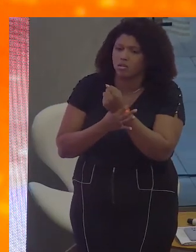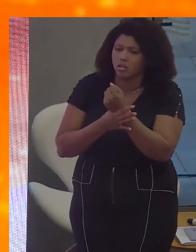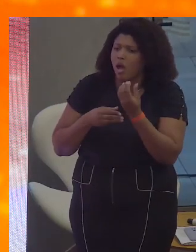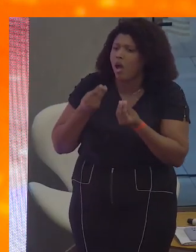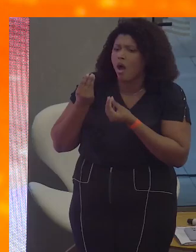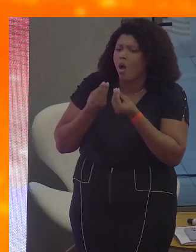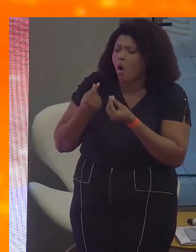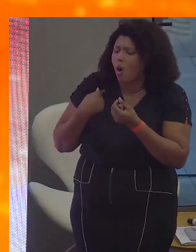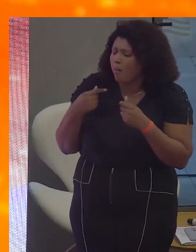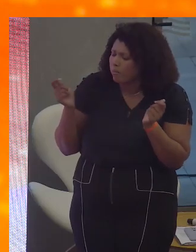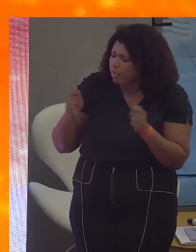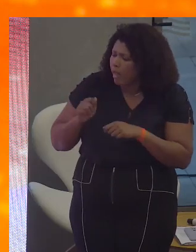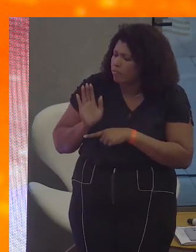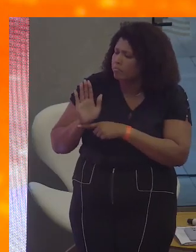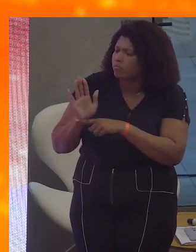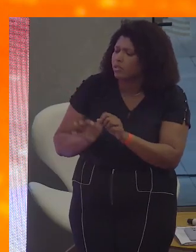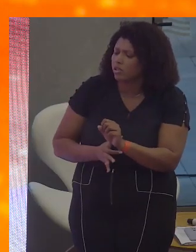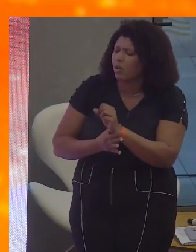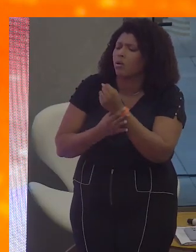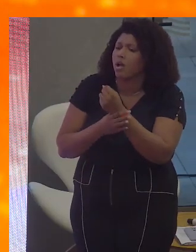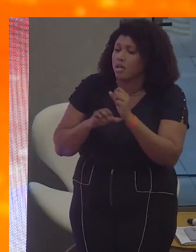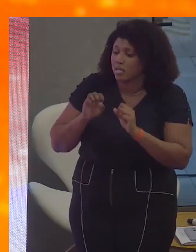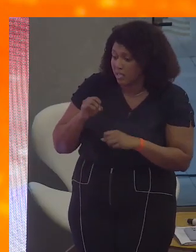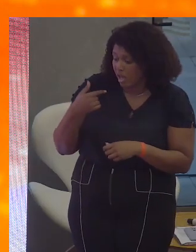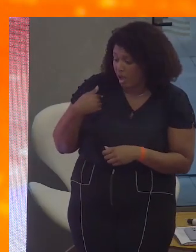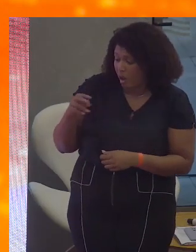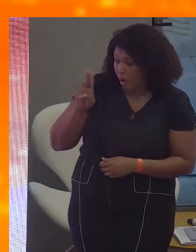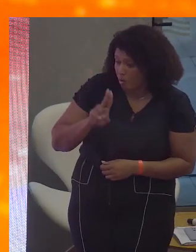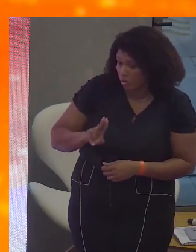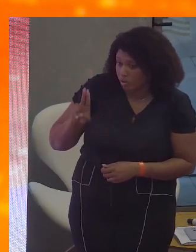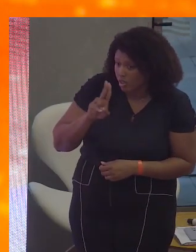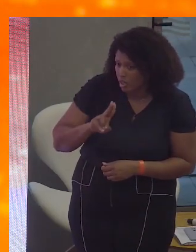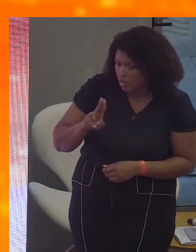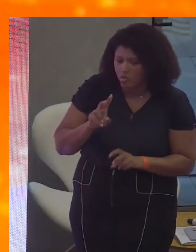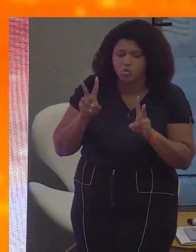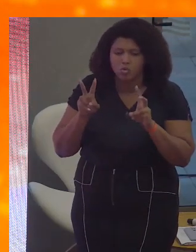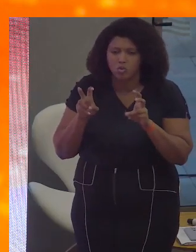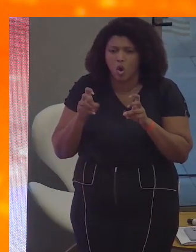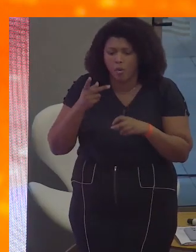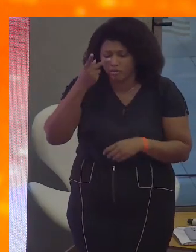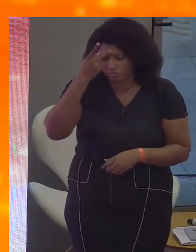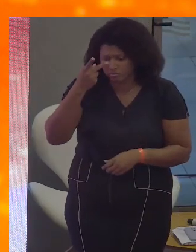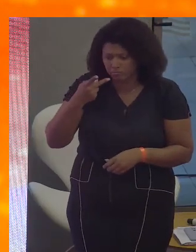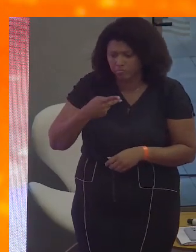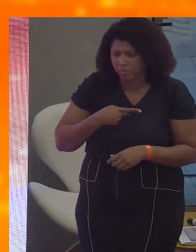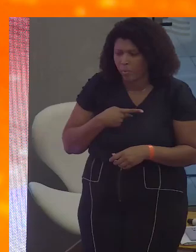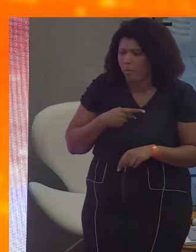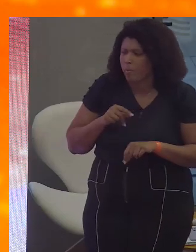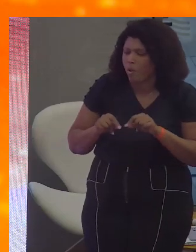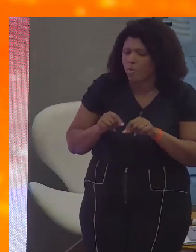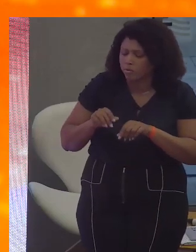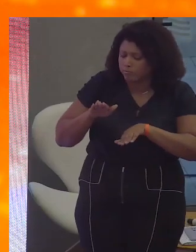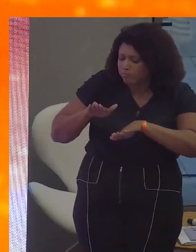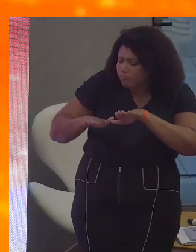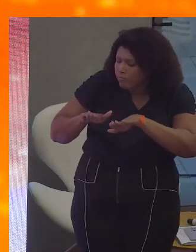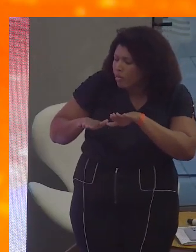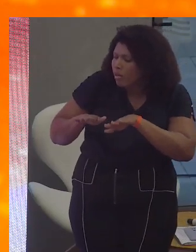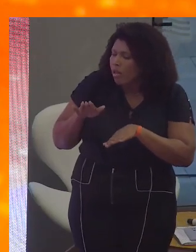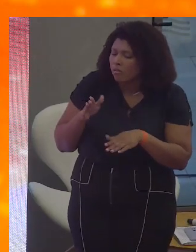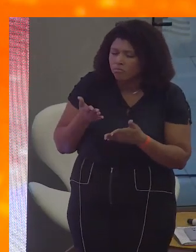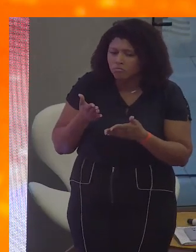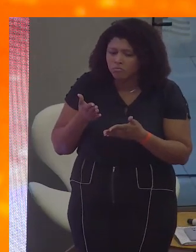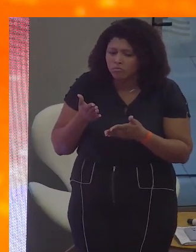garantir segurança? Se eu utilizo sobre a forma de que com um balanço que a própria natureza